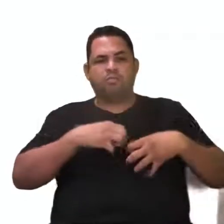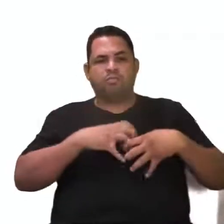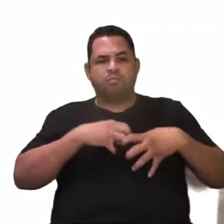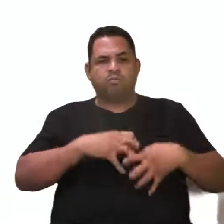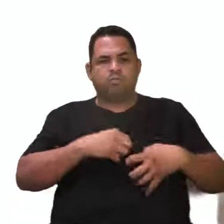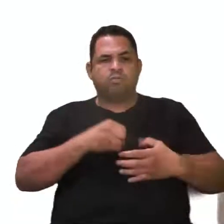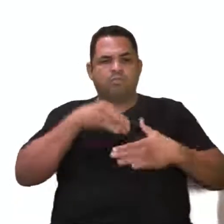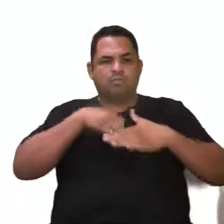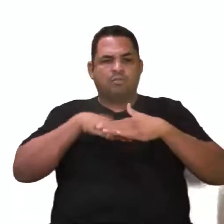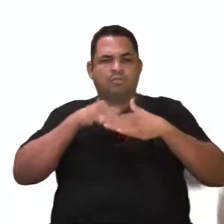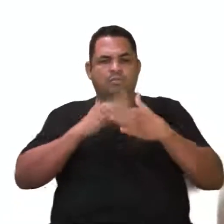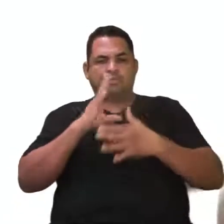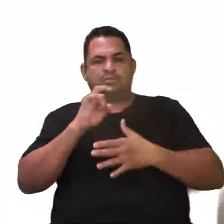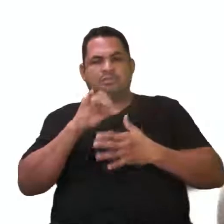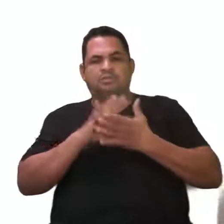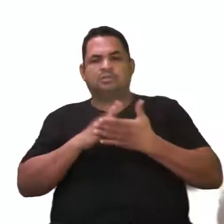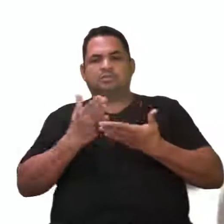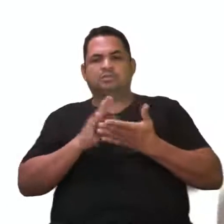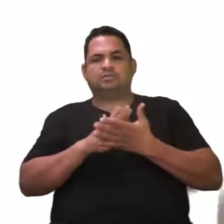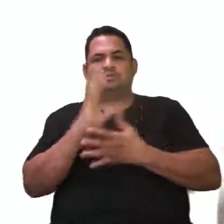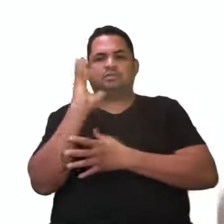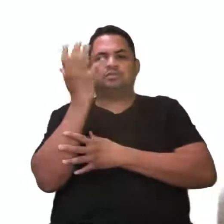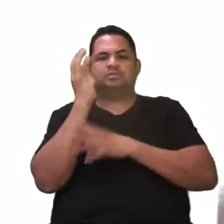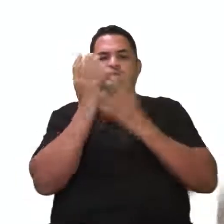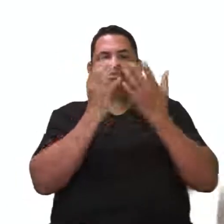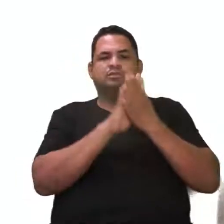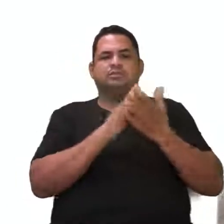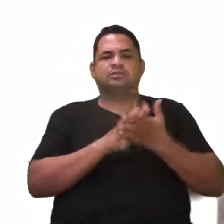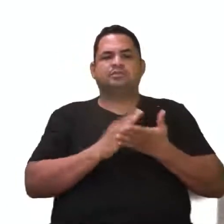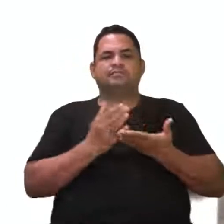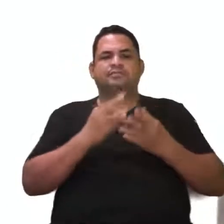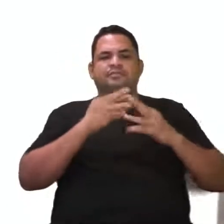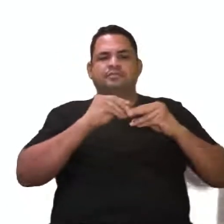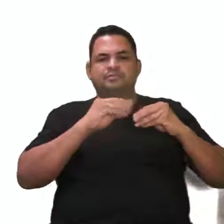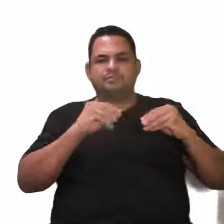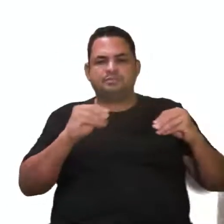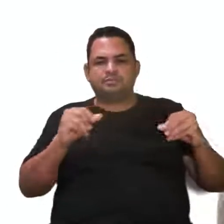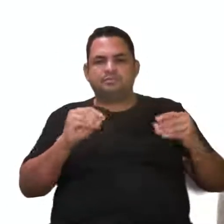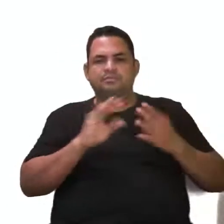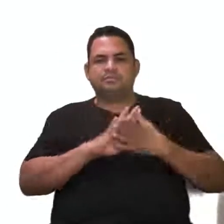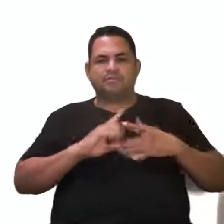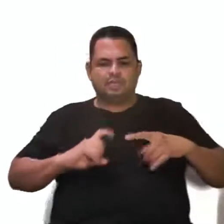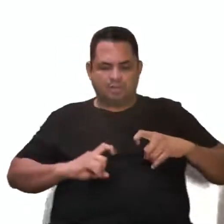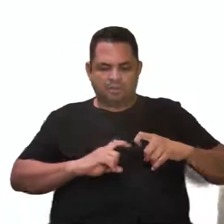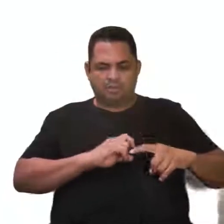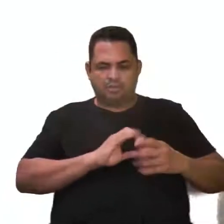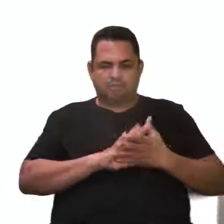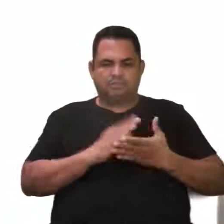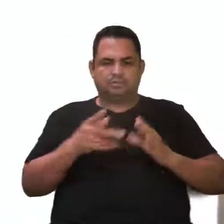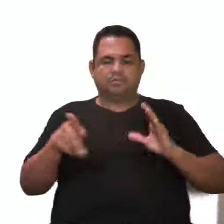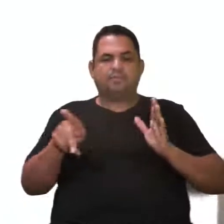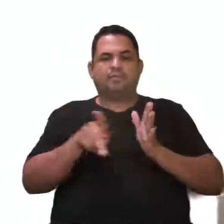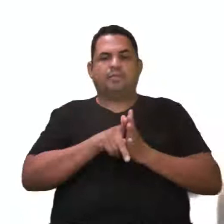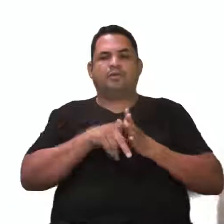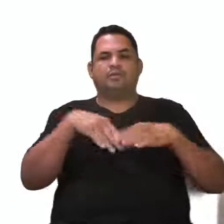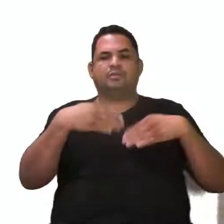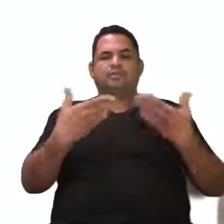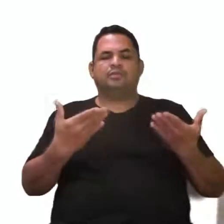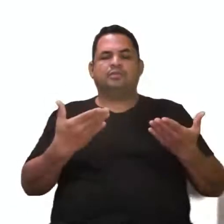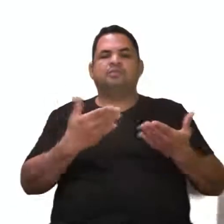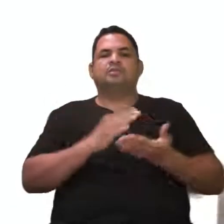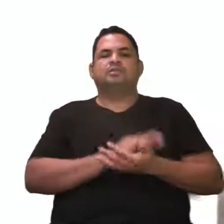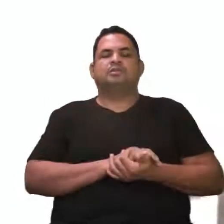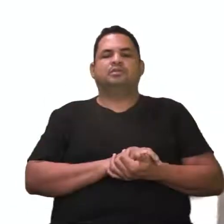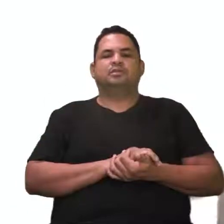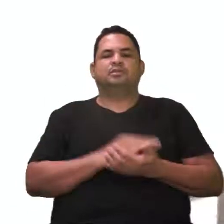e a celulose abundante nos vegetais ingeridos. Ela é degradada pela ação de bactérias especializadas. Então, nesse